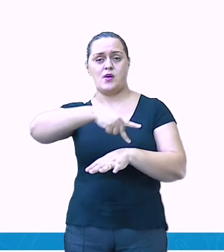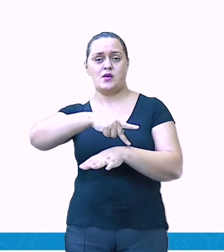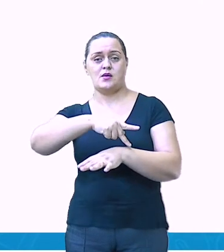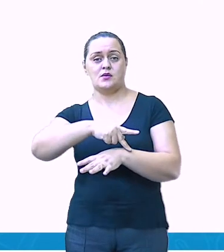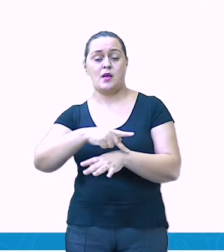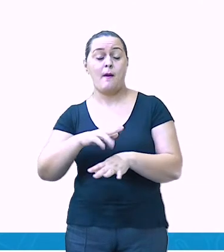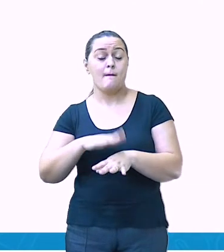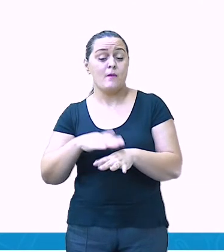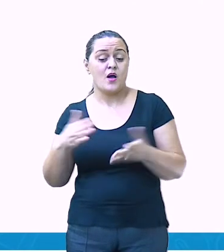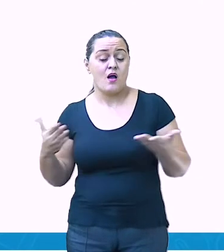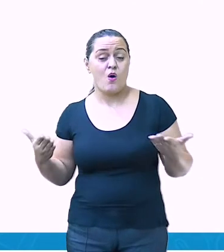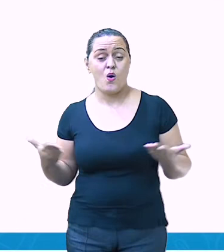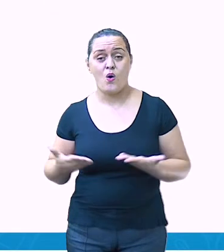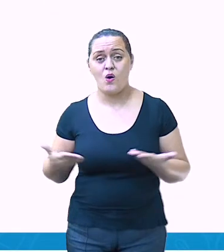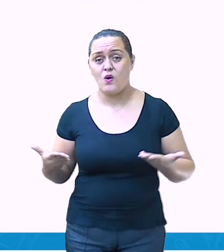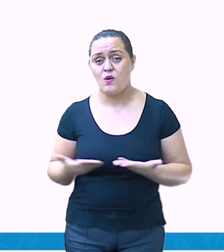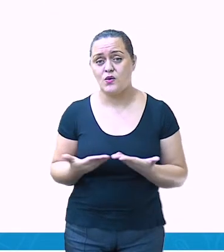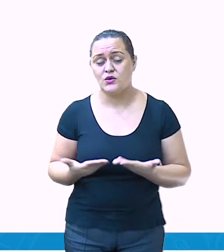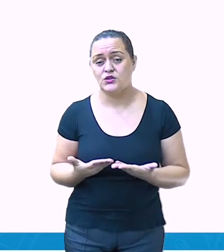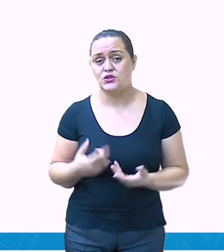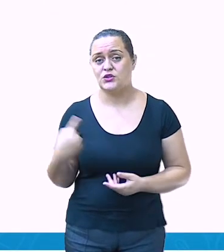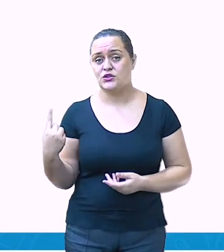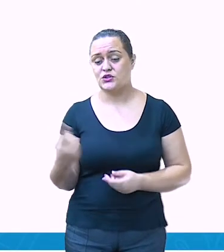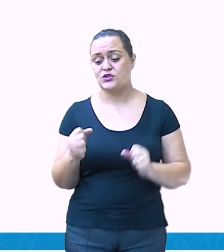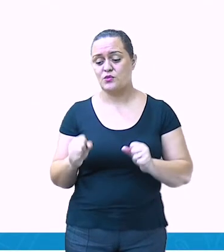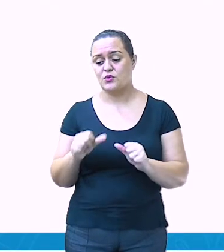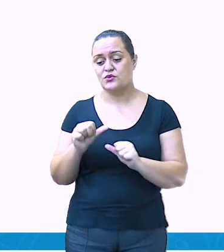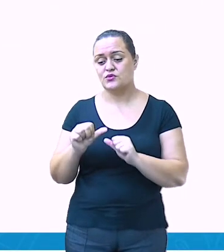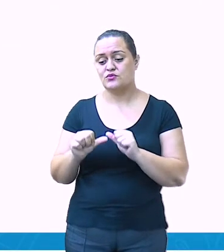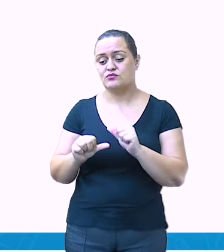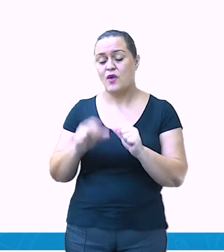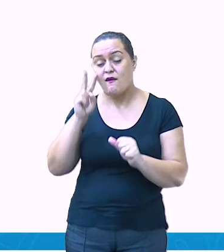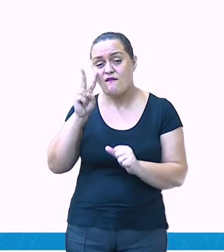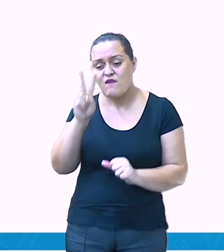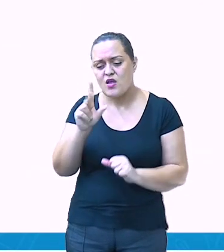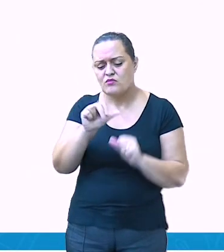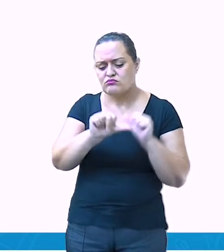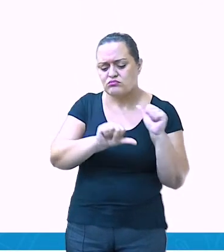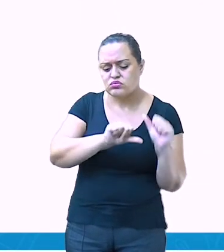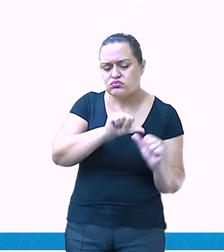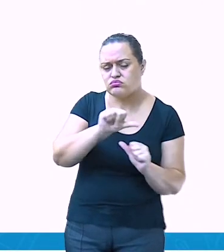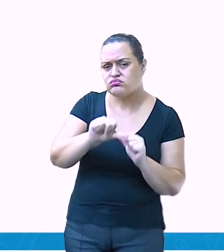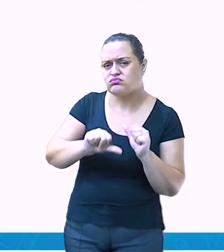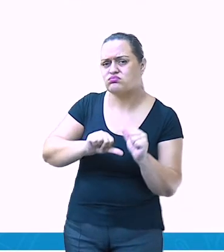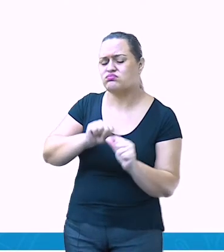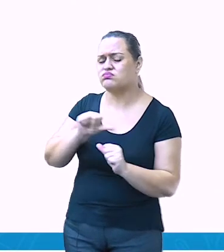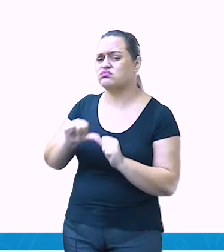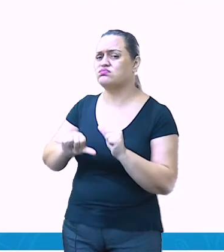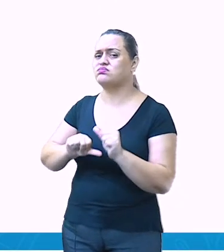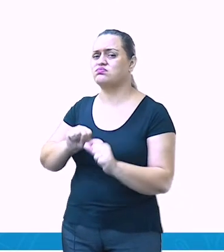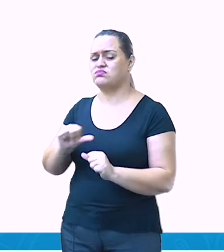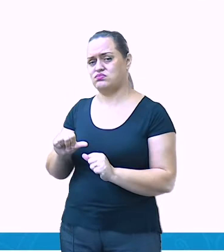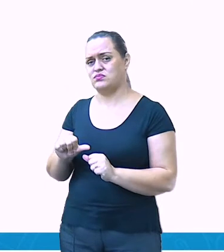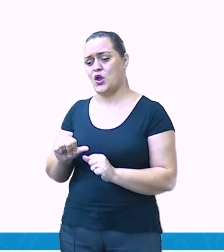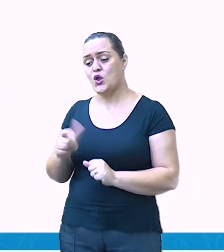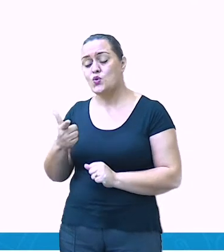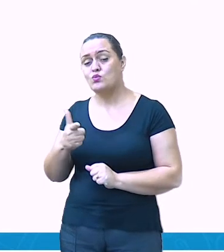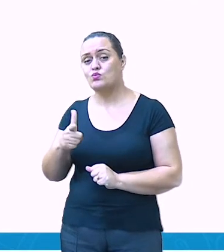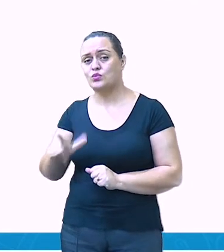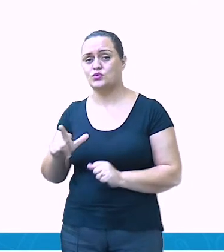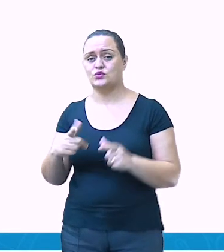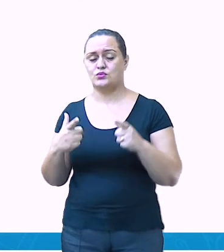modificação nesses ambientes. O homem, ele tem trazido as ferramentas